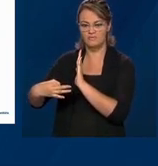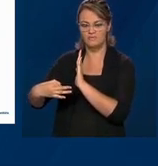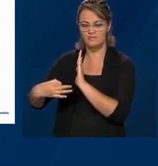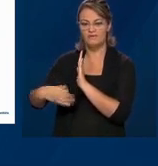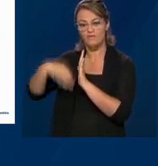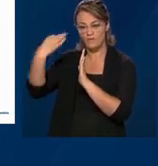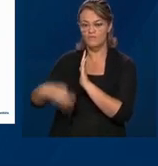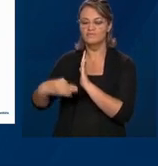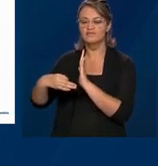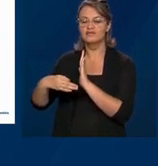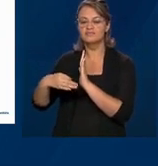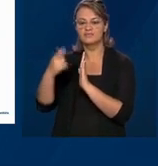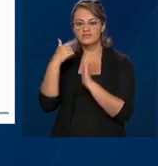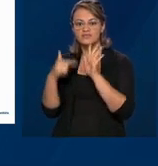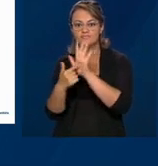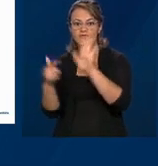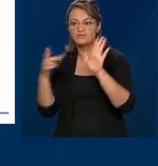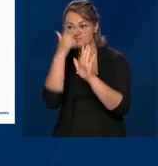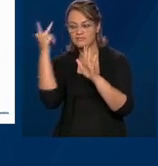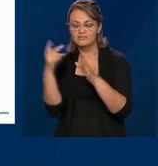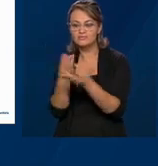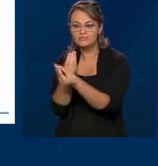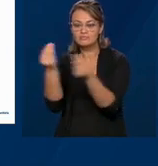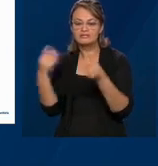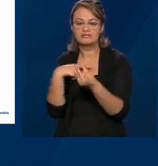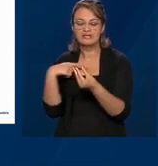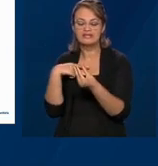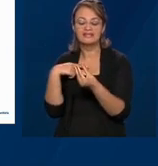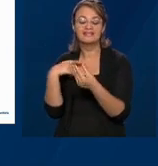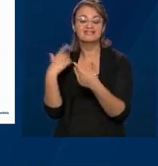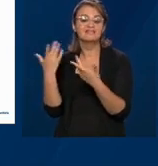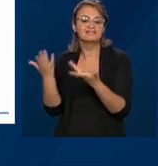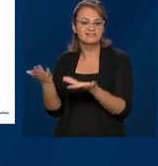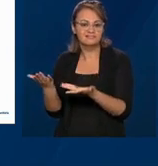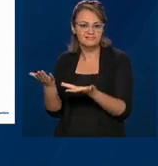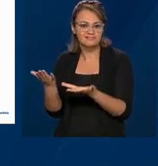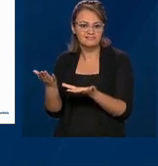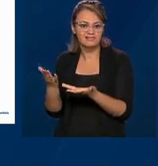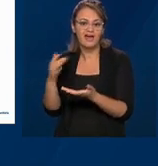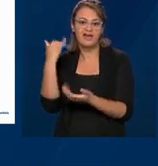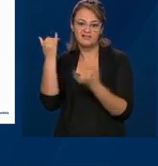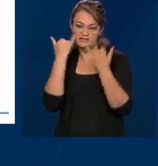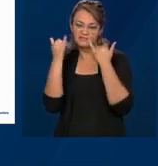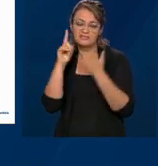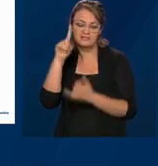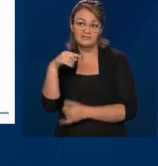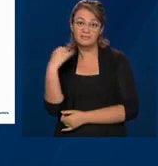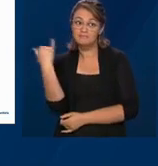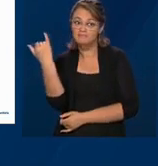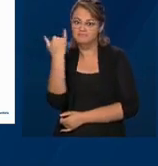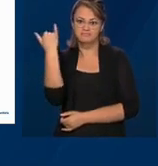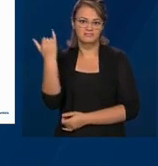que nós temos uma exposição maior de pessoas, é que esse dado se torna fundamental.